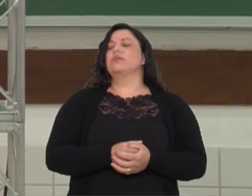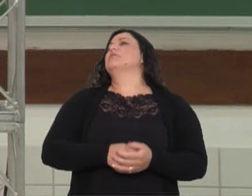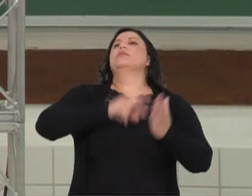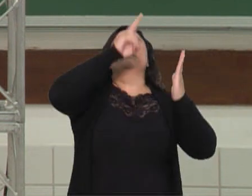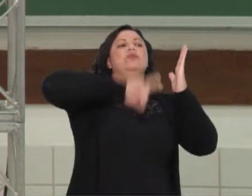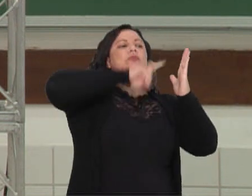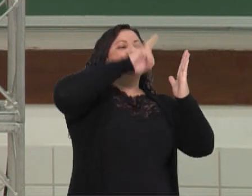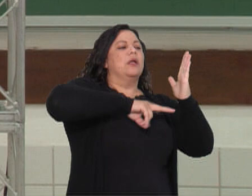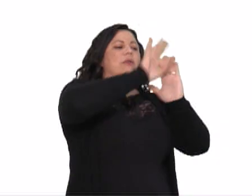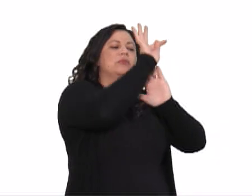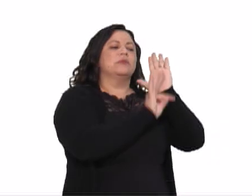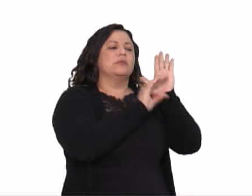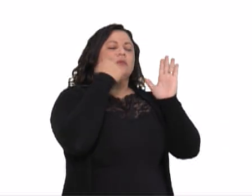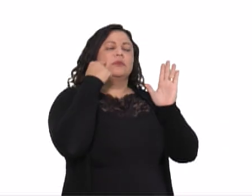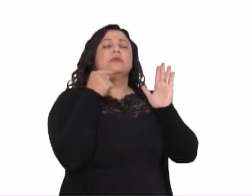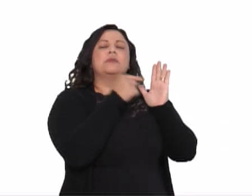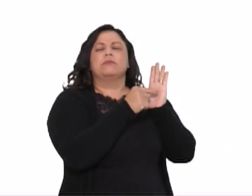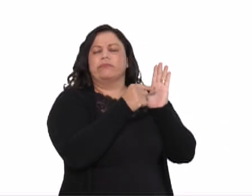esse texto,